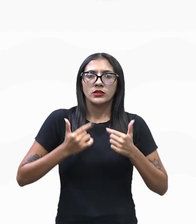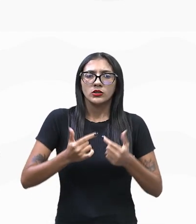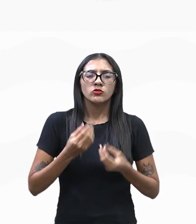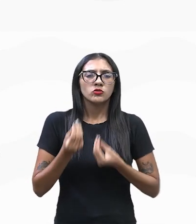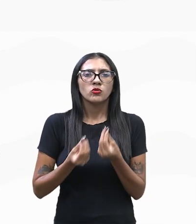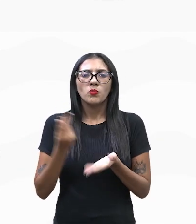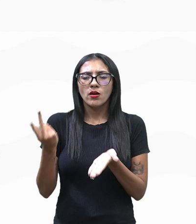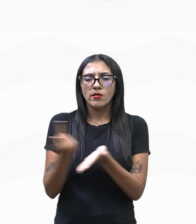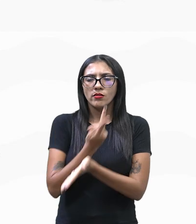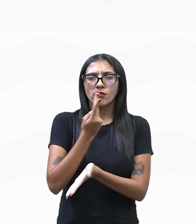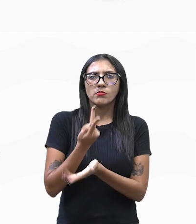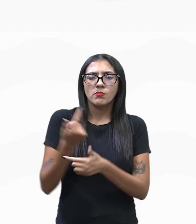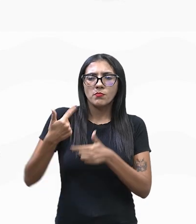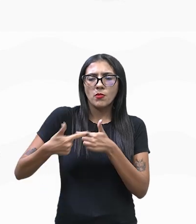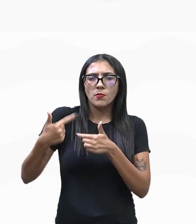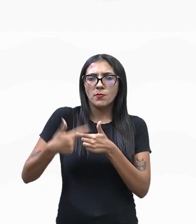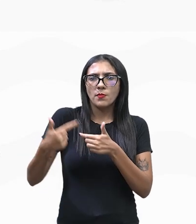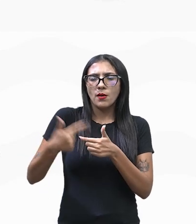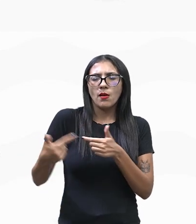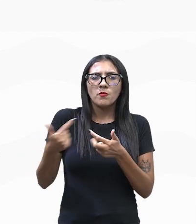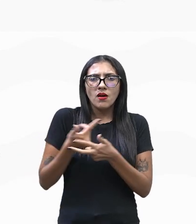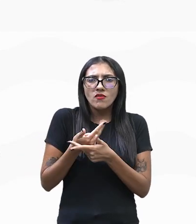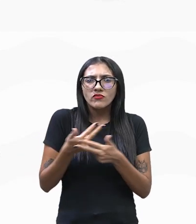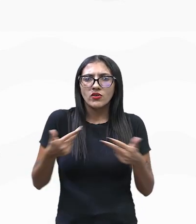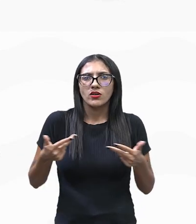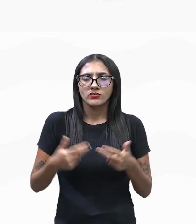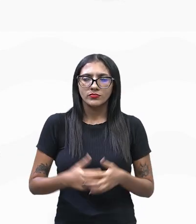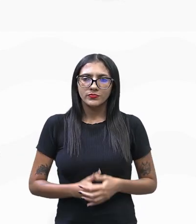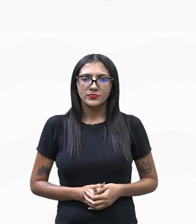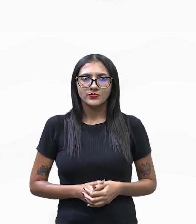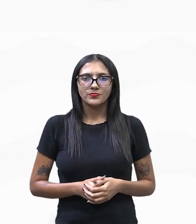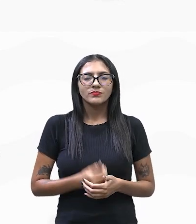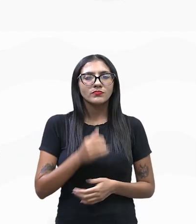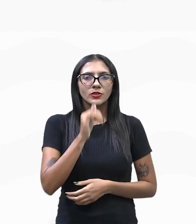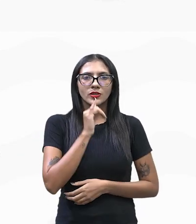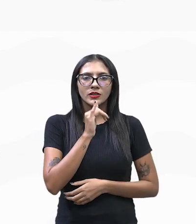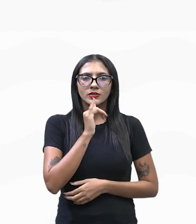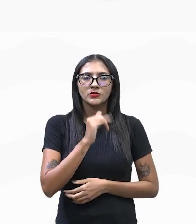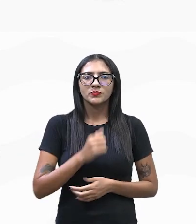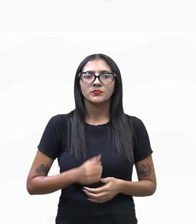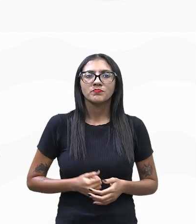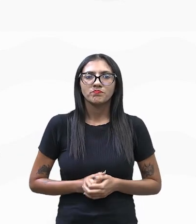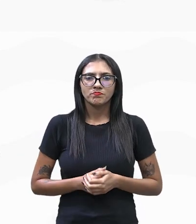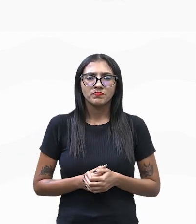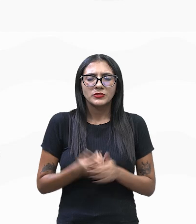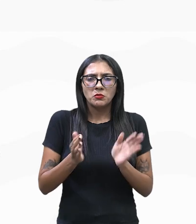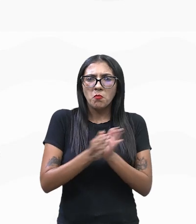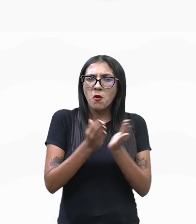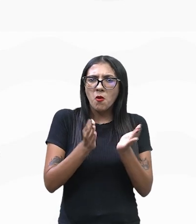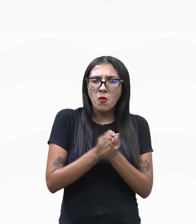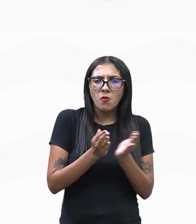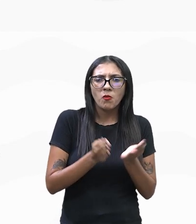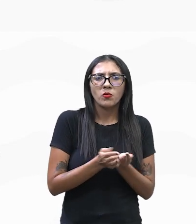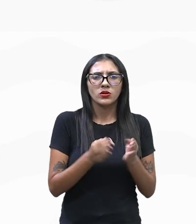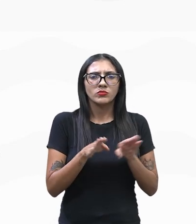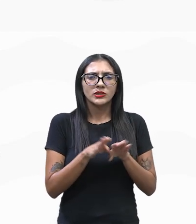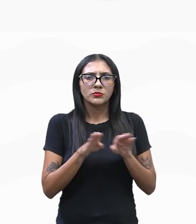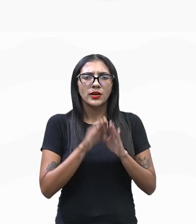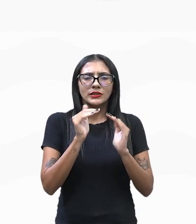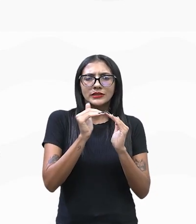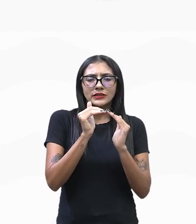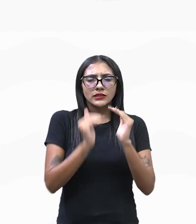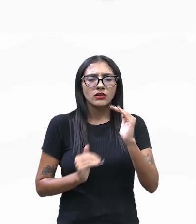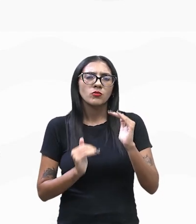de enfrentamento aos problemas da atualidade, como, por exemplo, pobreza extrema e